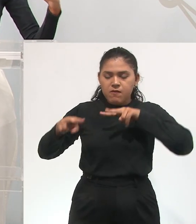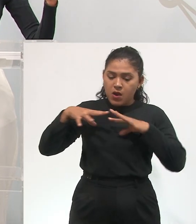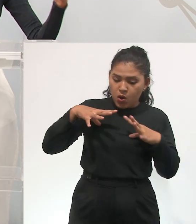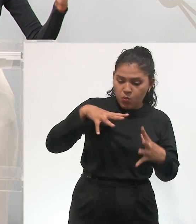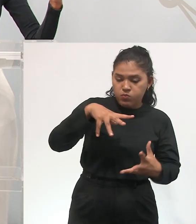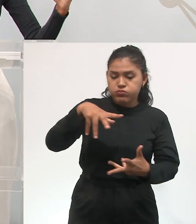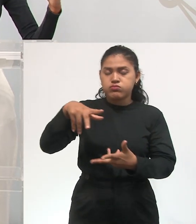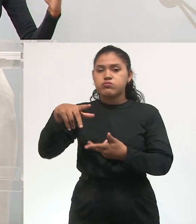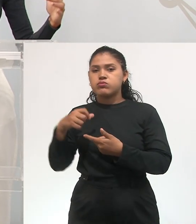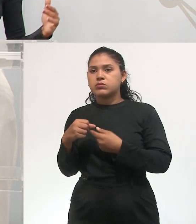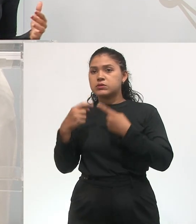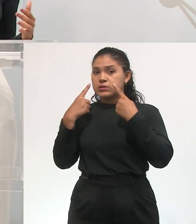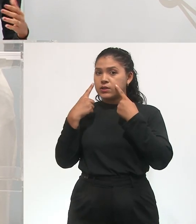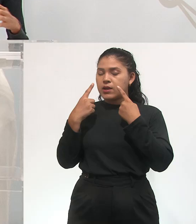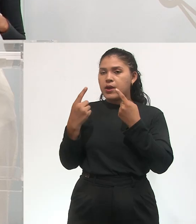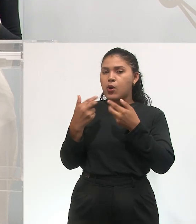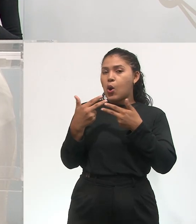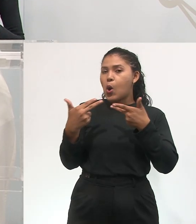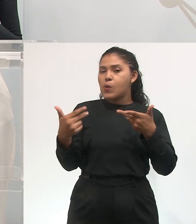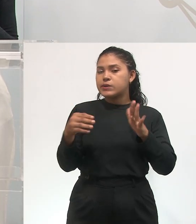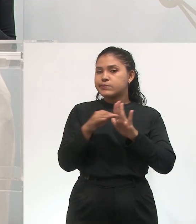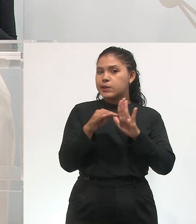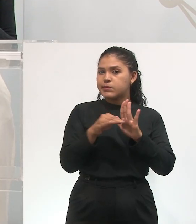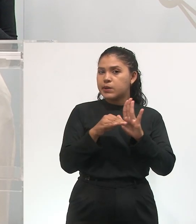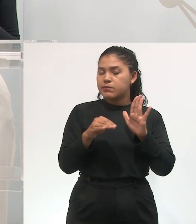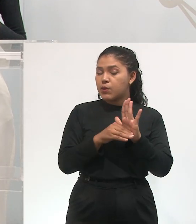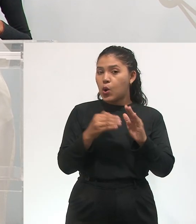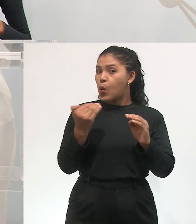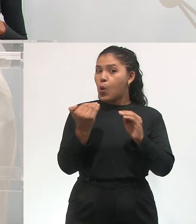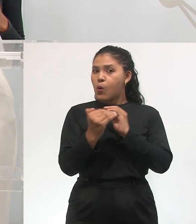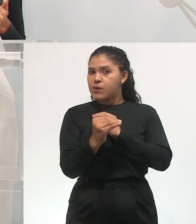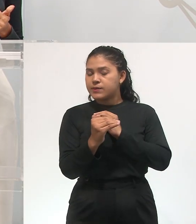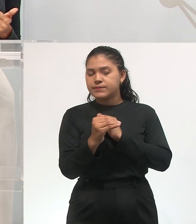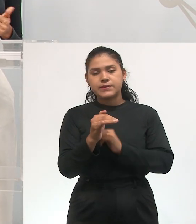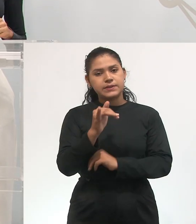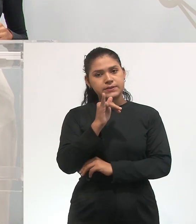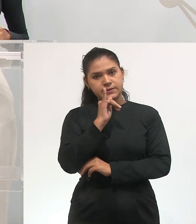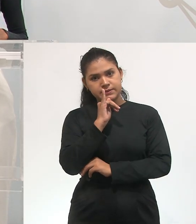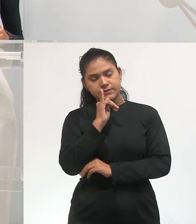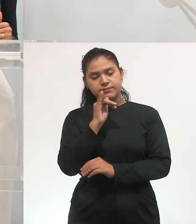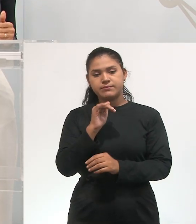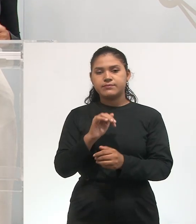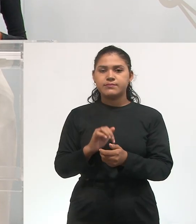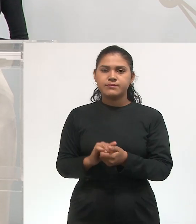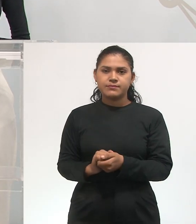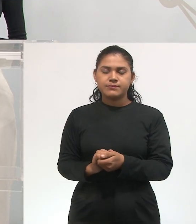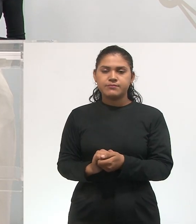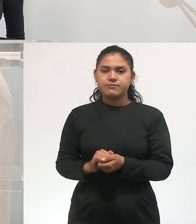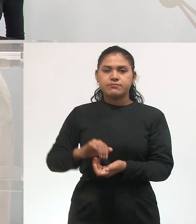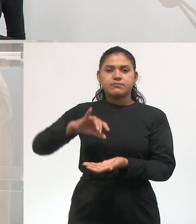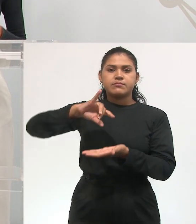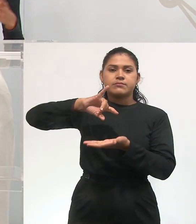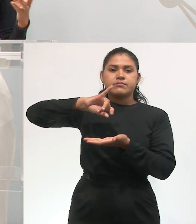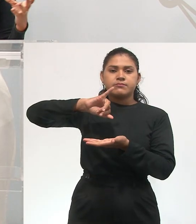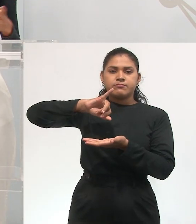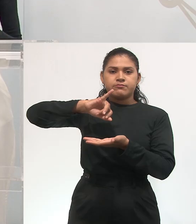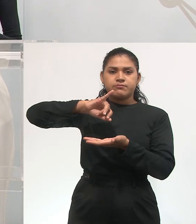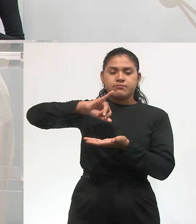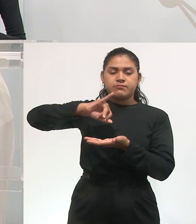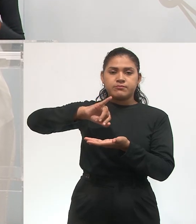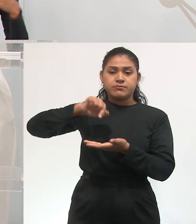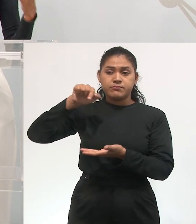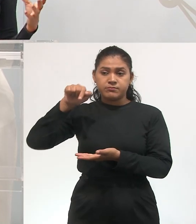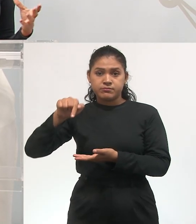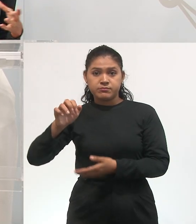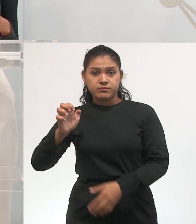mundo, interesses conflitantes. Então, por exemplo, o capitalista,